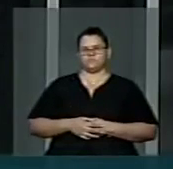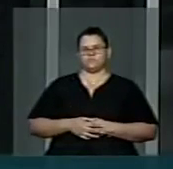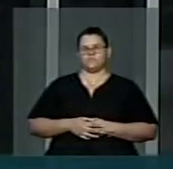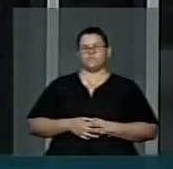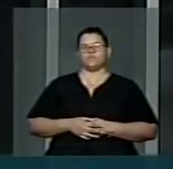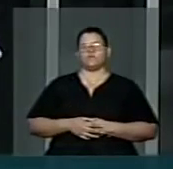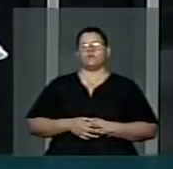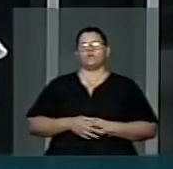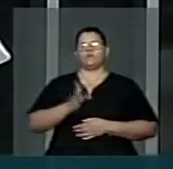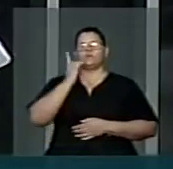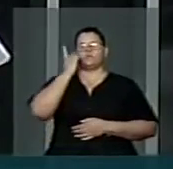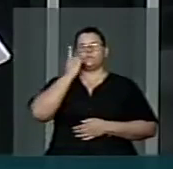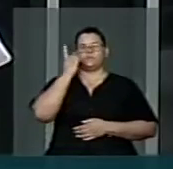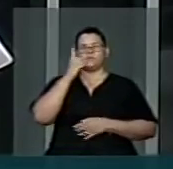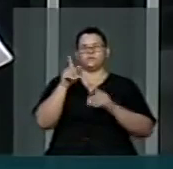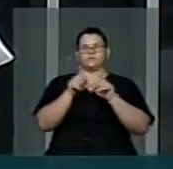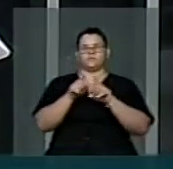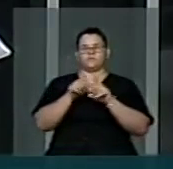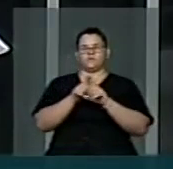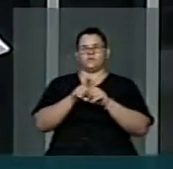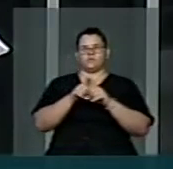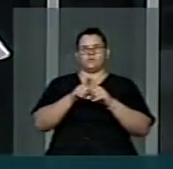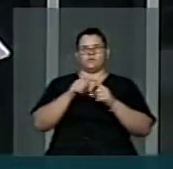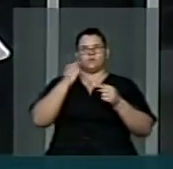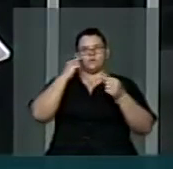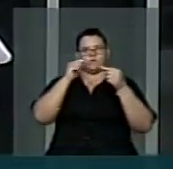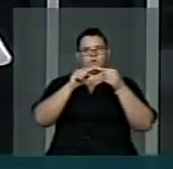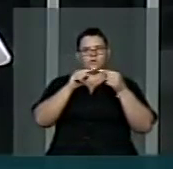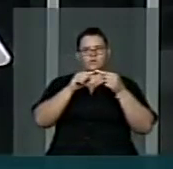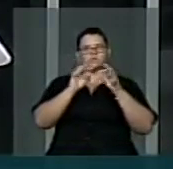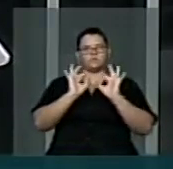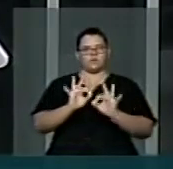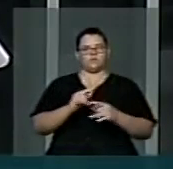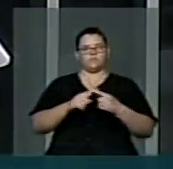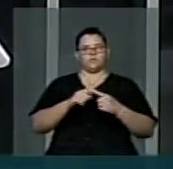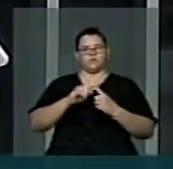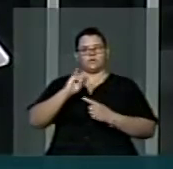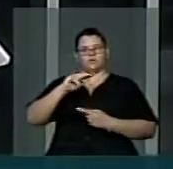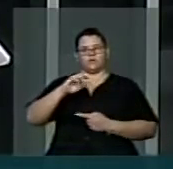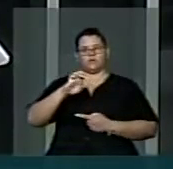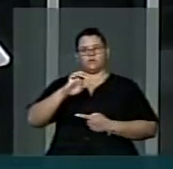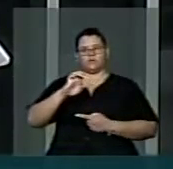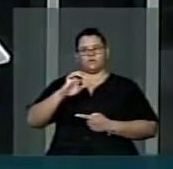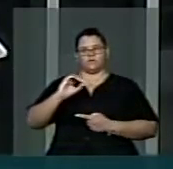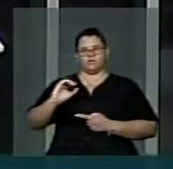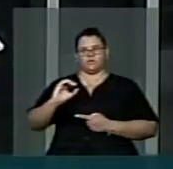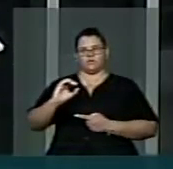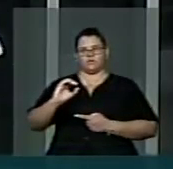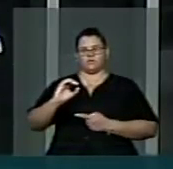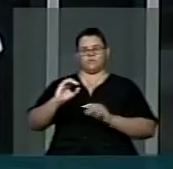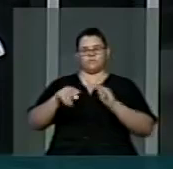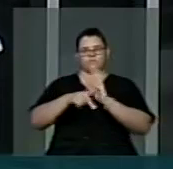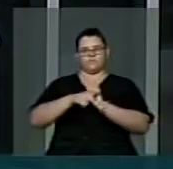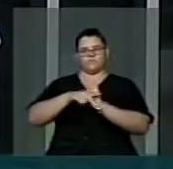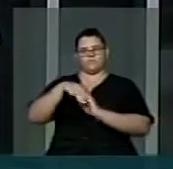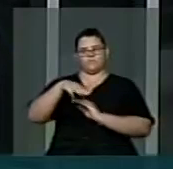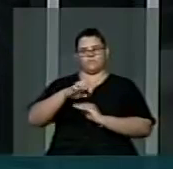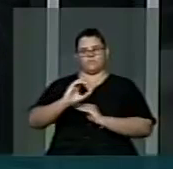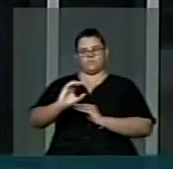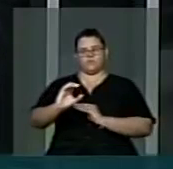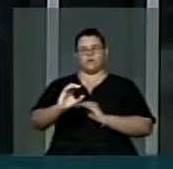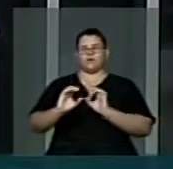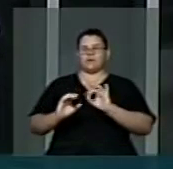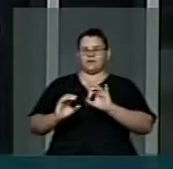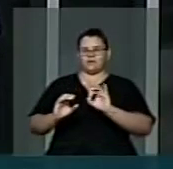senhoras e senhores deputados, de acordo com o INEP, Instituto Nacional de Pesquisas Educacionais do Ministério da Educação,